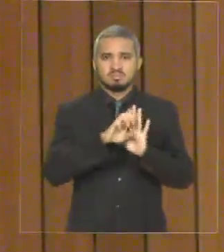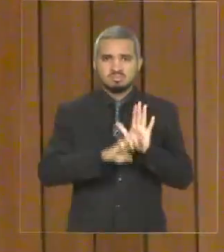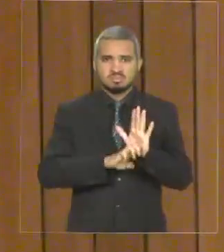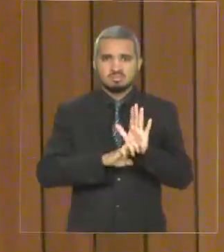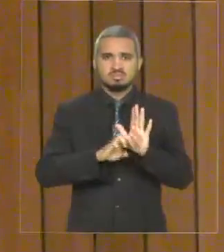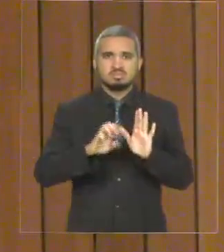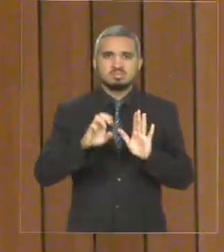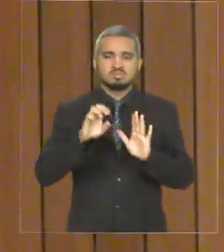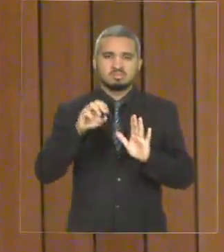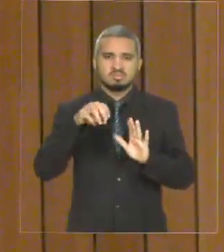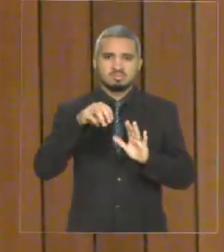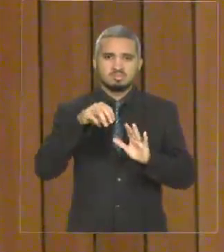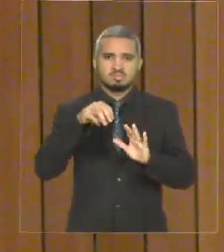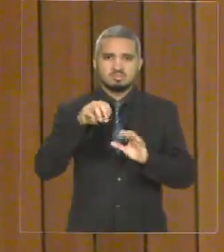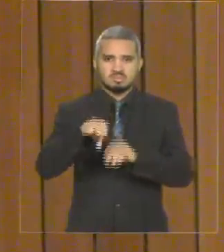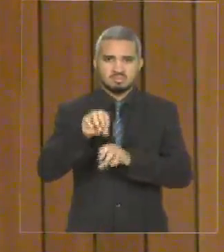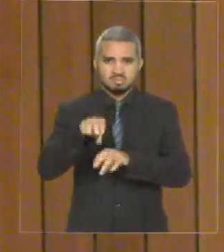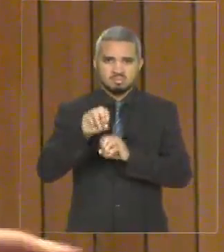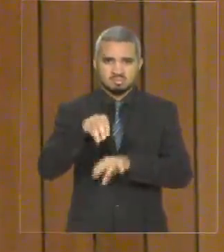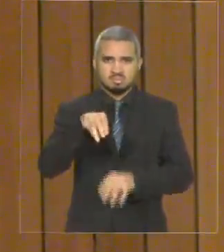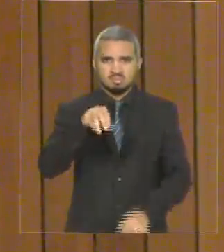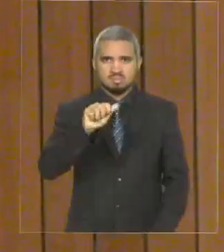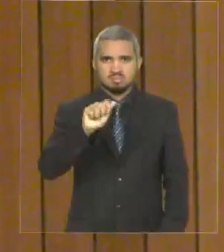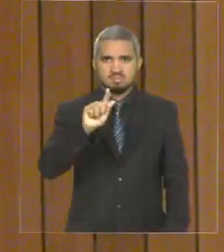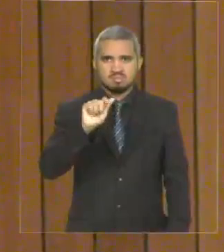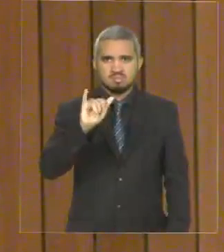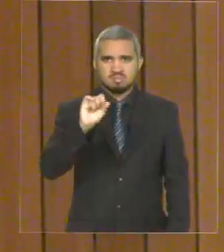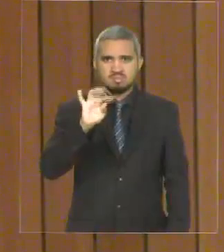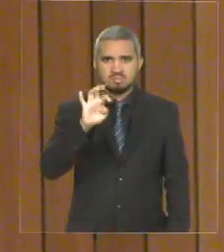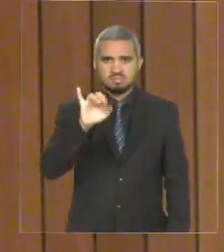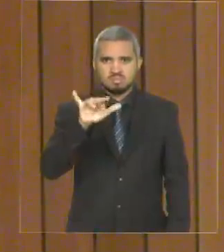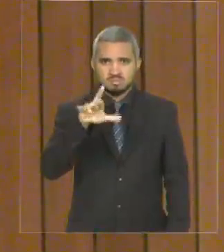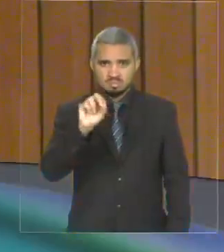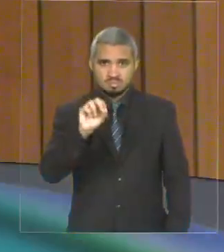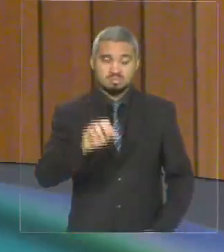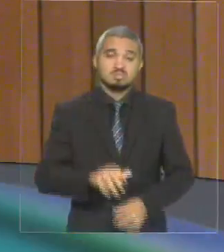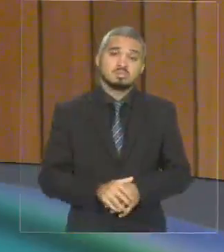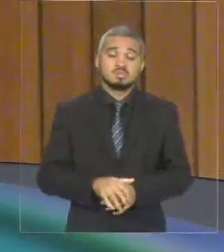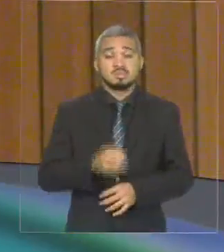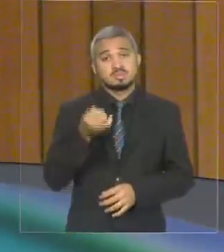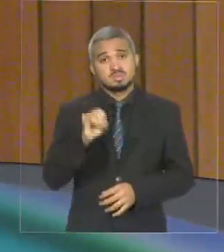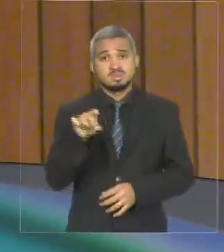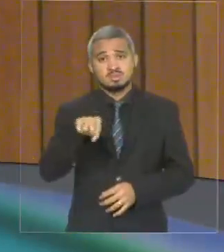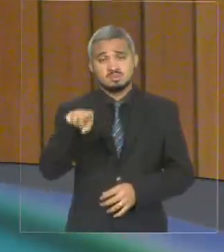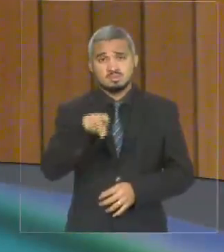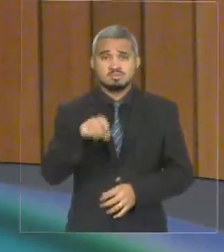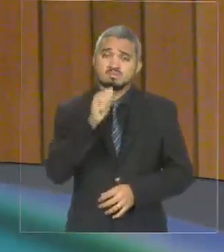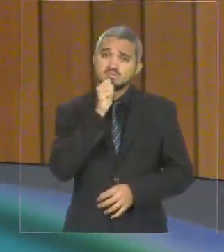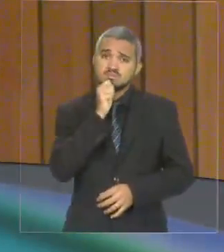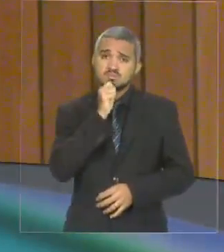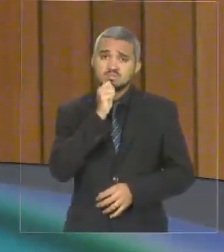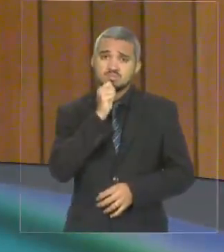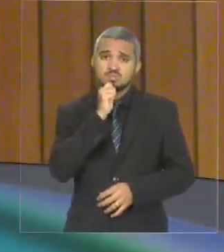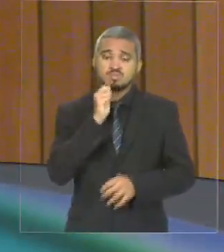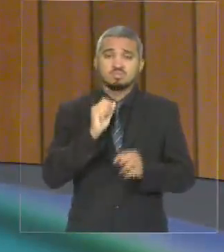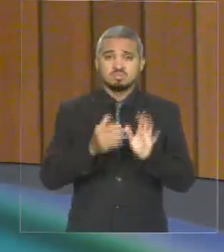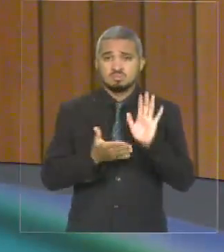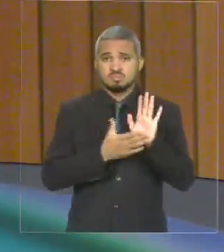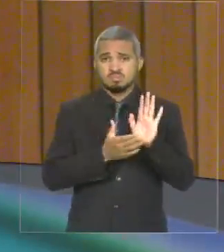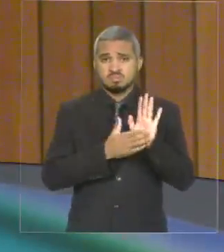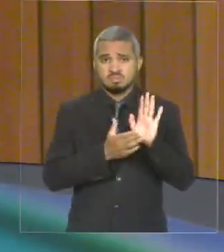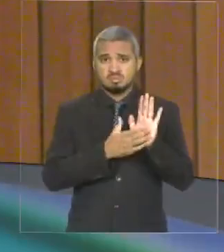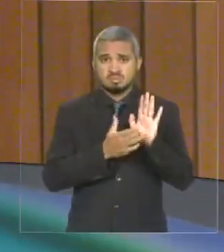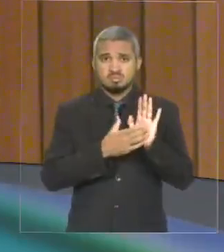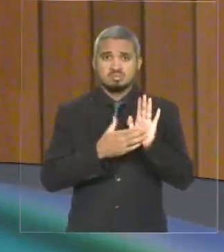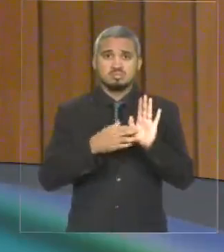para os professores de 40 horas e agora prevê de 20. Talvez o que Vossa Excelência não tenha tido acesso ao teor da medida provisória, e eu